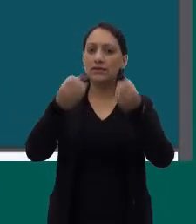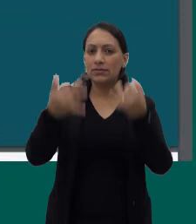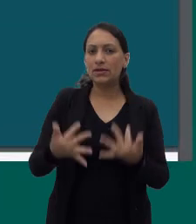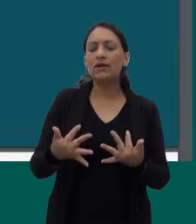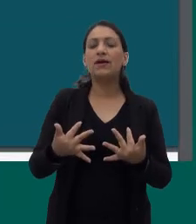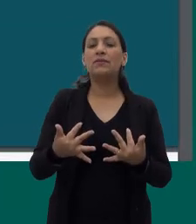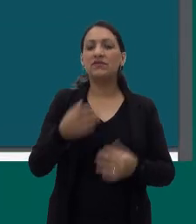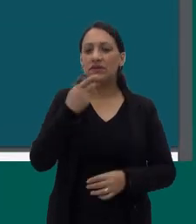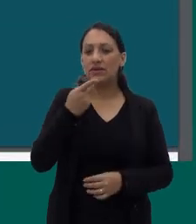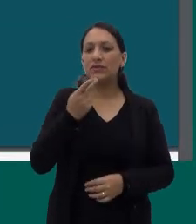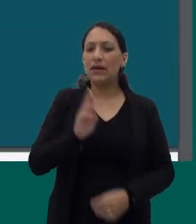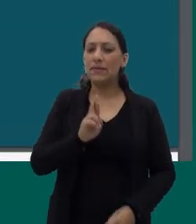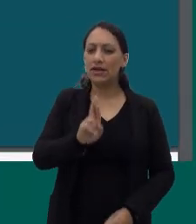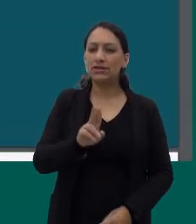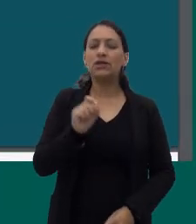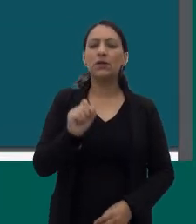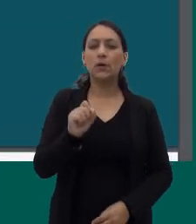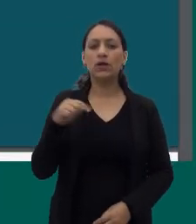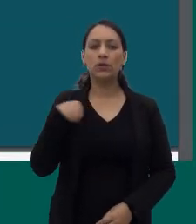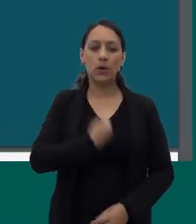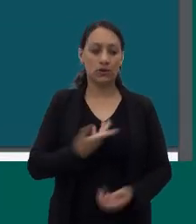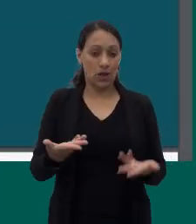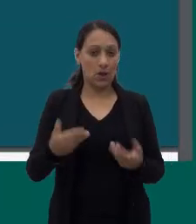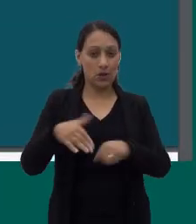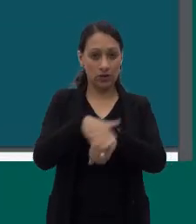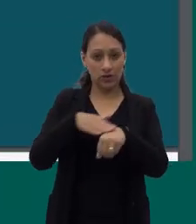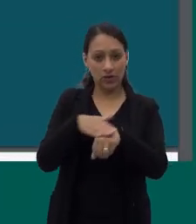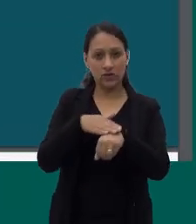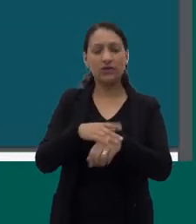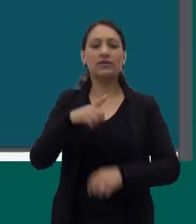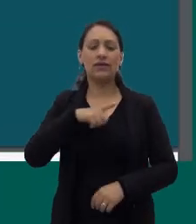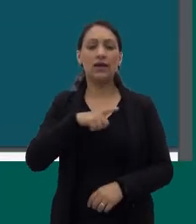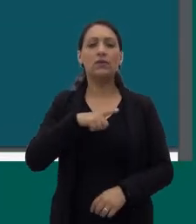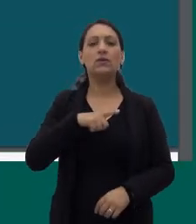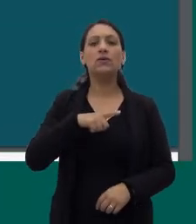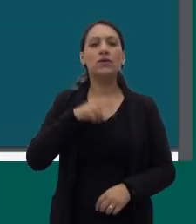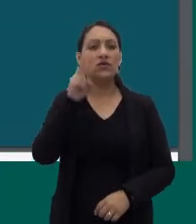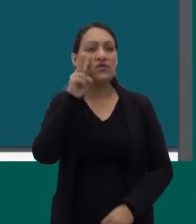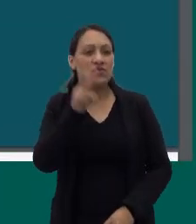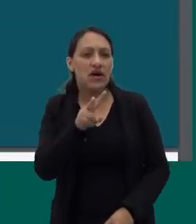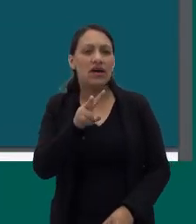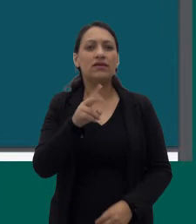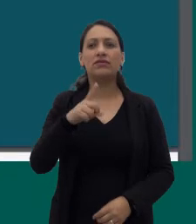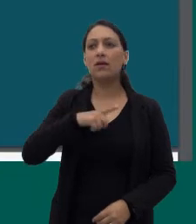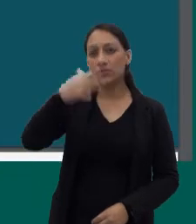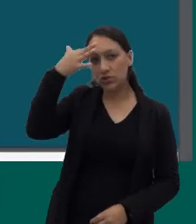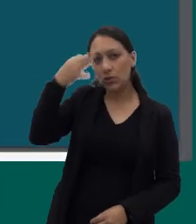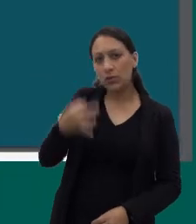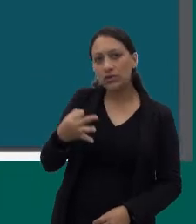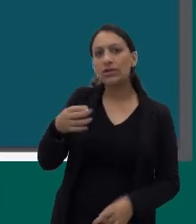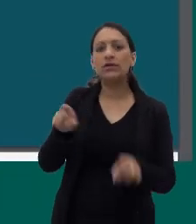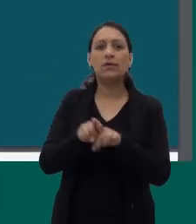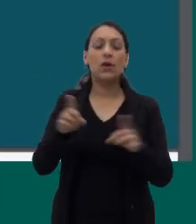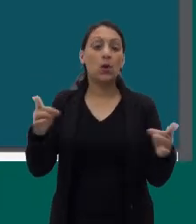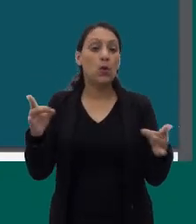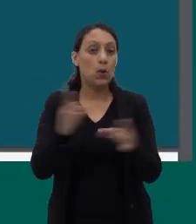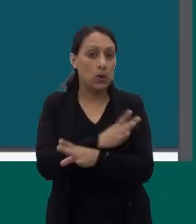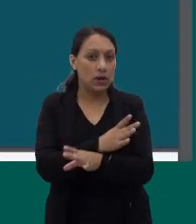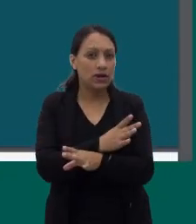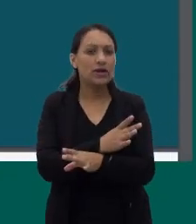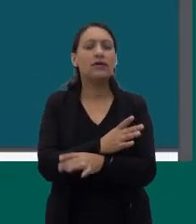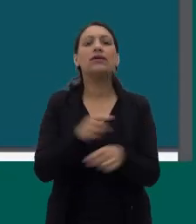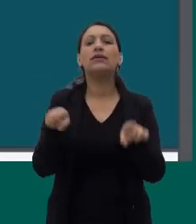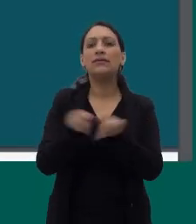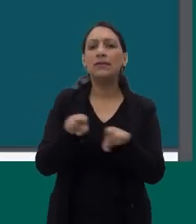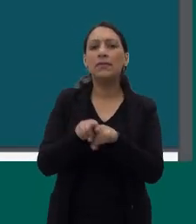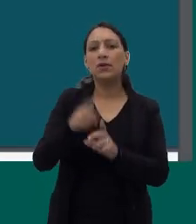muito bem tudo que a gente está falando, assim. Tem o tempo de ver, o tempo de compreender e o tempo de concluir. E talvez o tempo